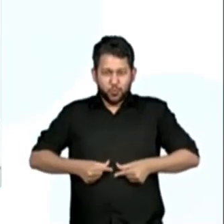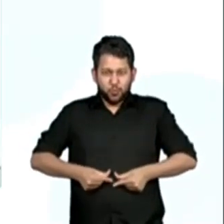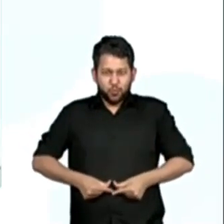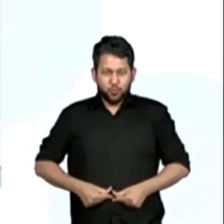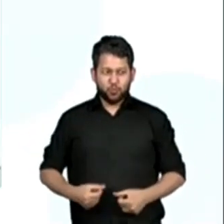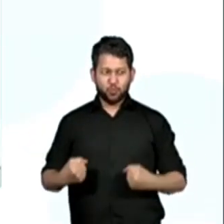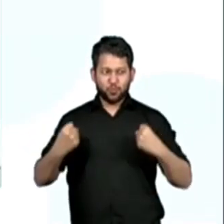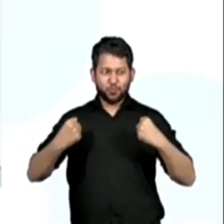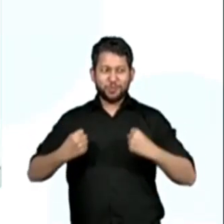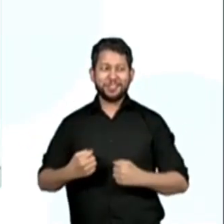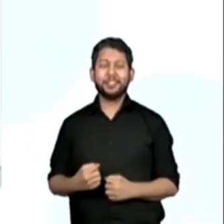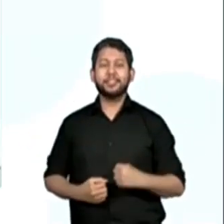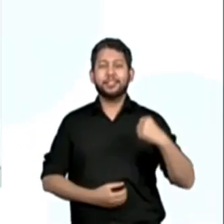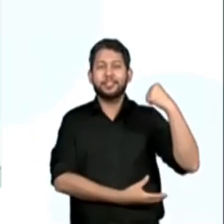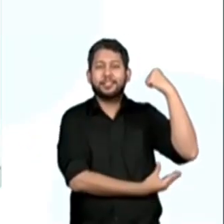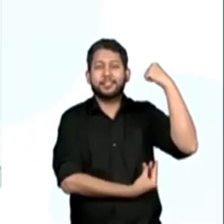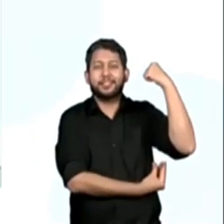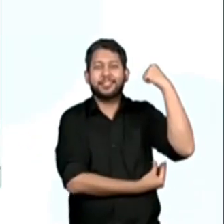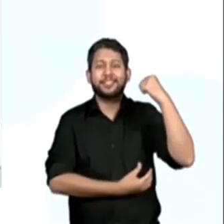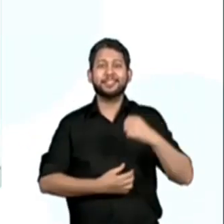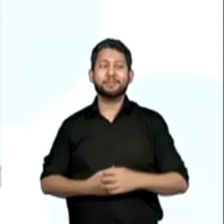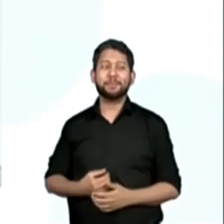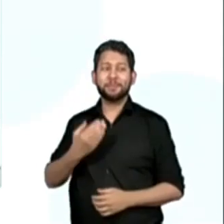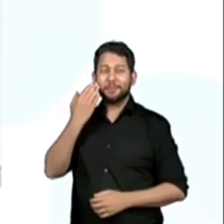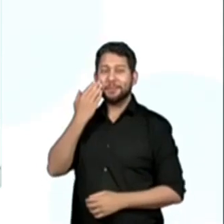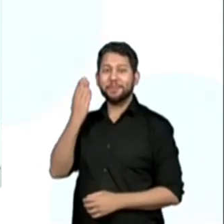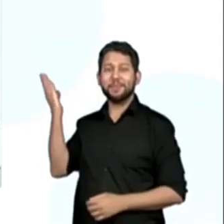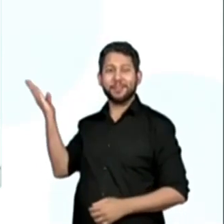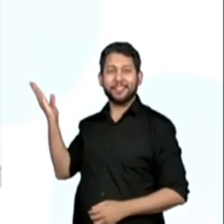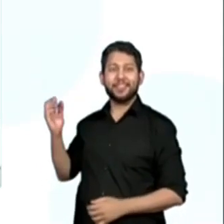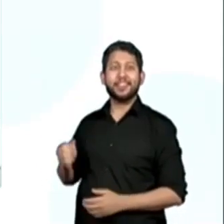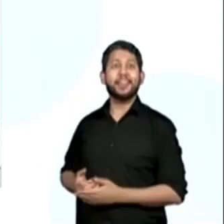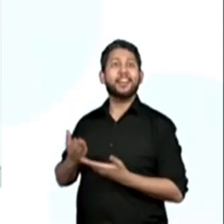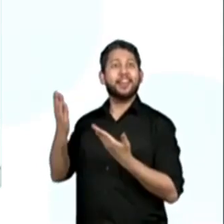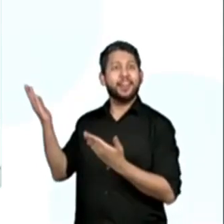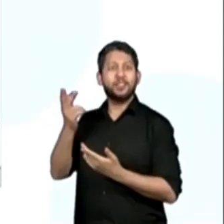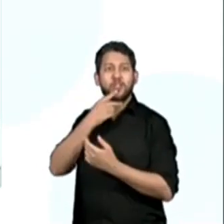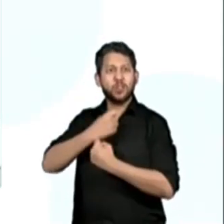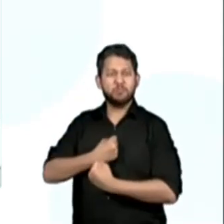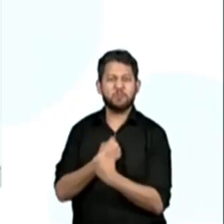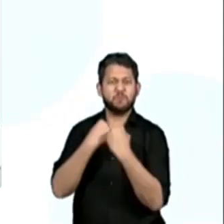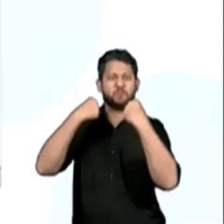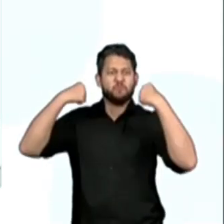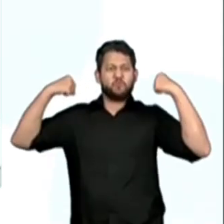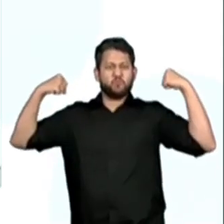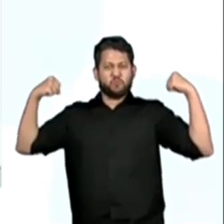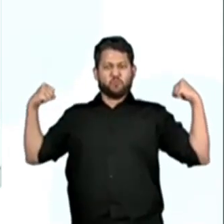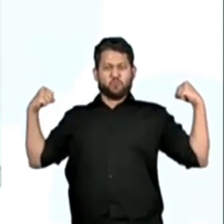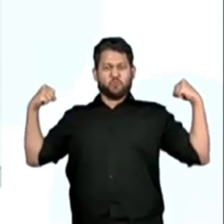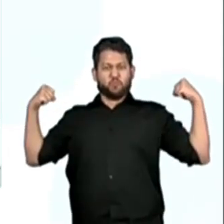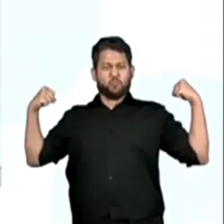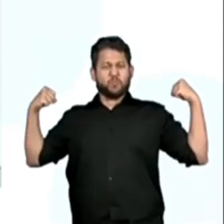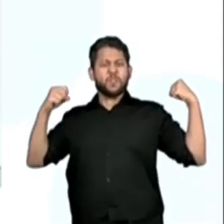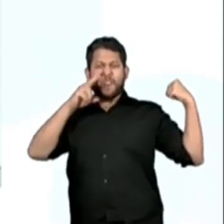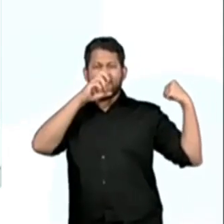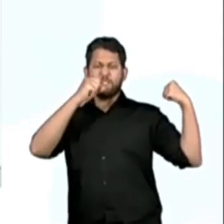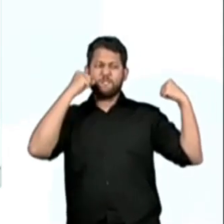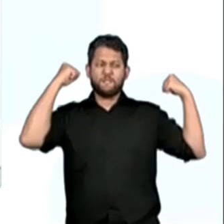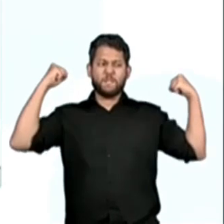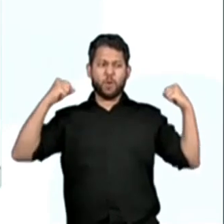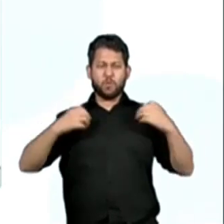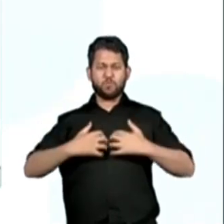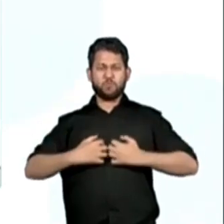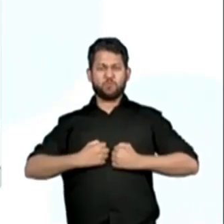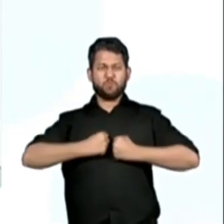Para relembrar, o Musculoso, este é o Musculoso, o mais forte